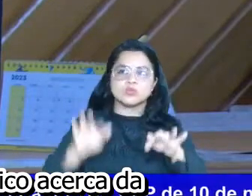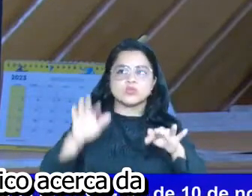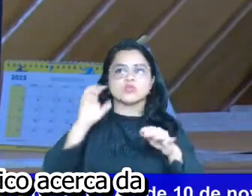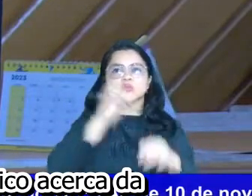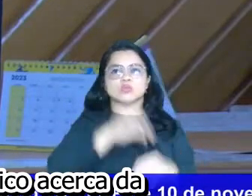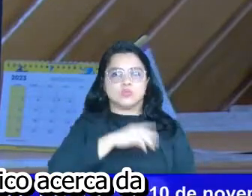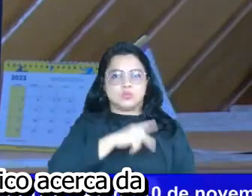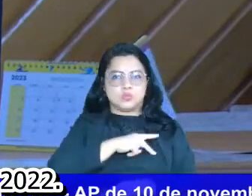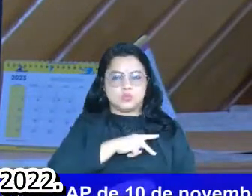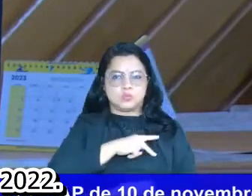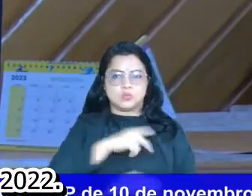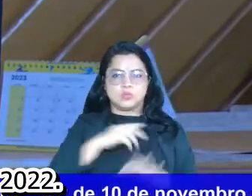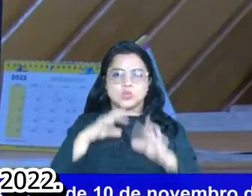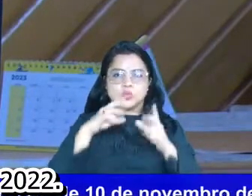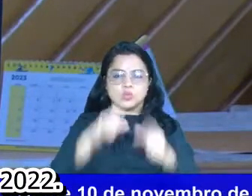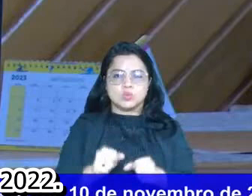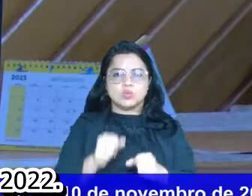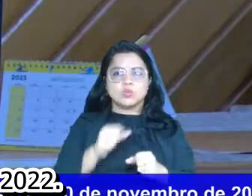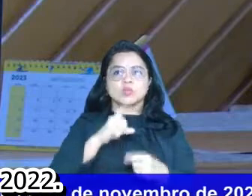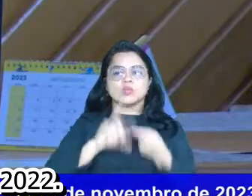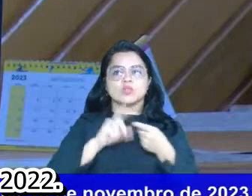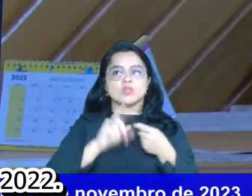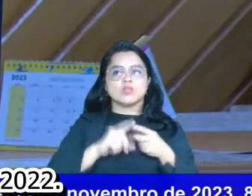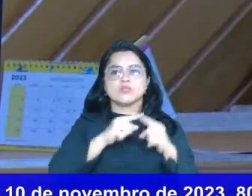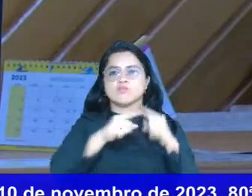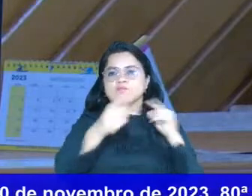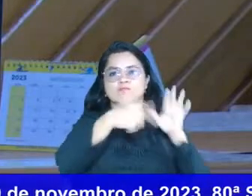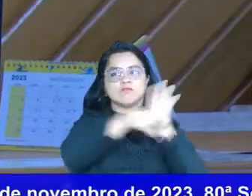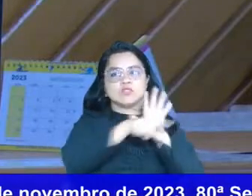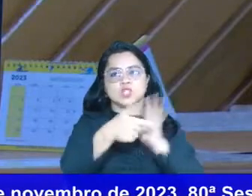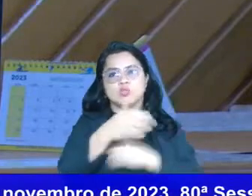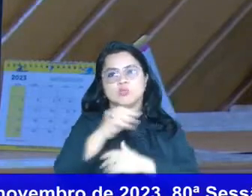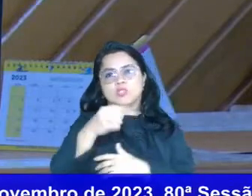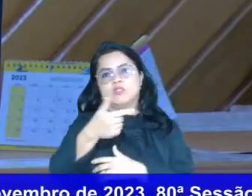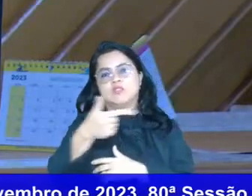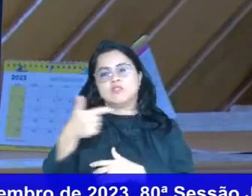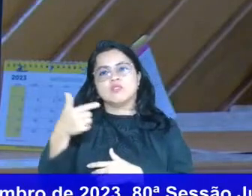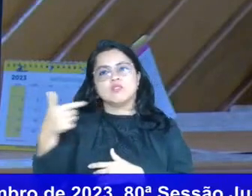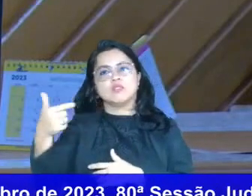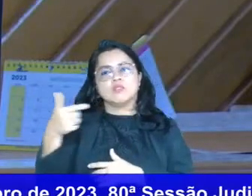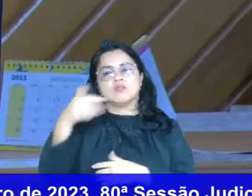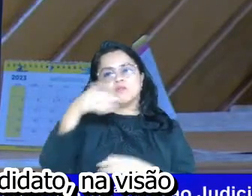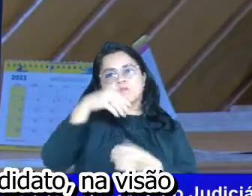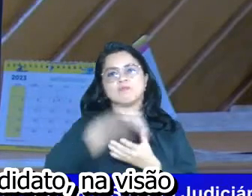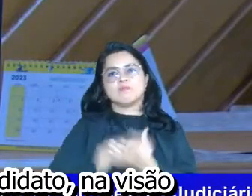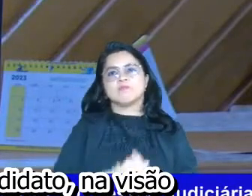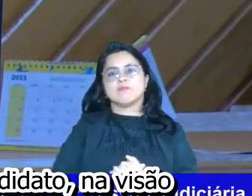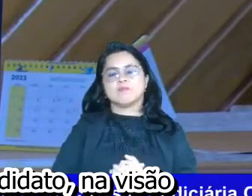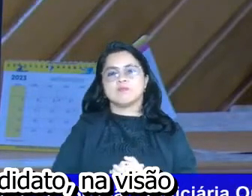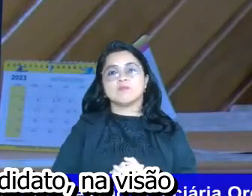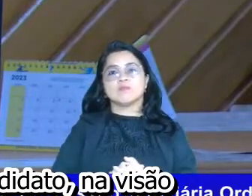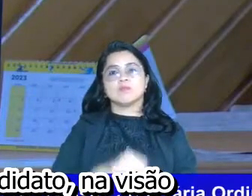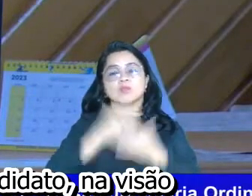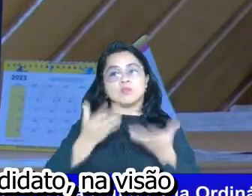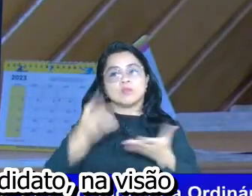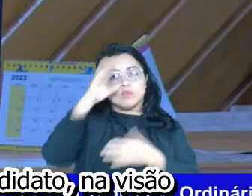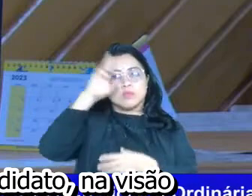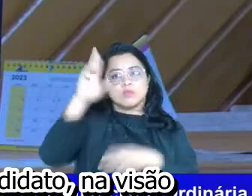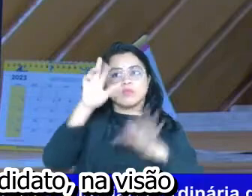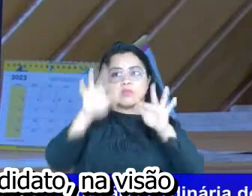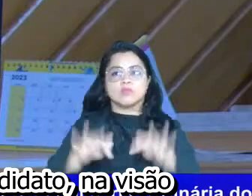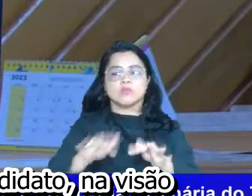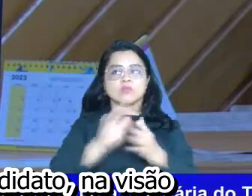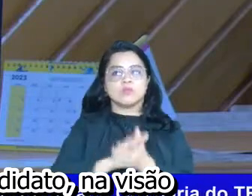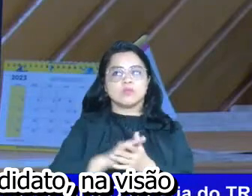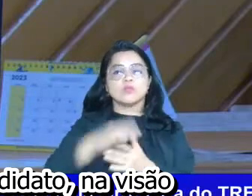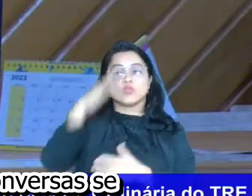Público acerca da existência da infração também nas eleições de 2022. Então, Excelências, para finalizar, acerca da